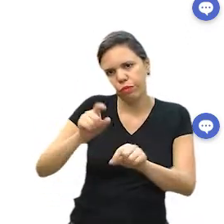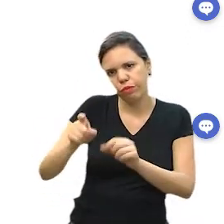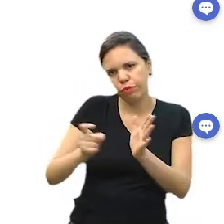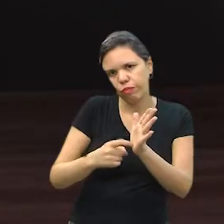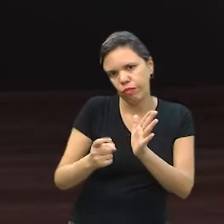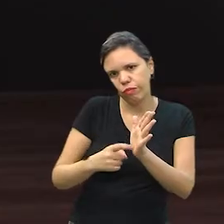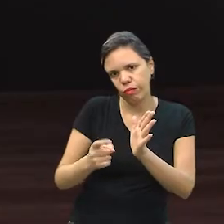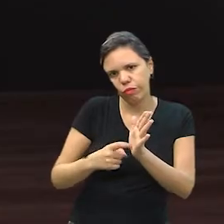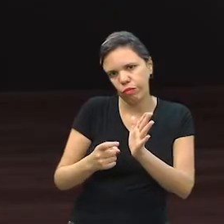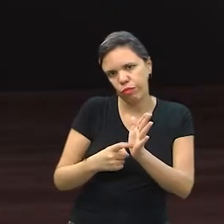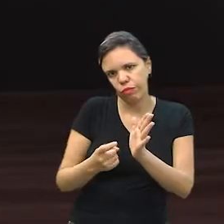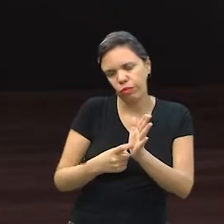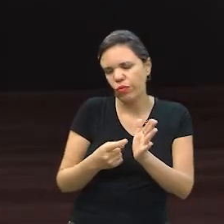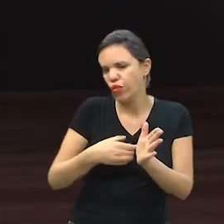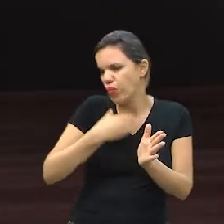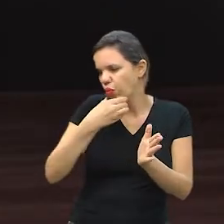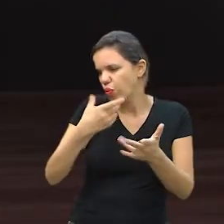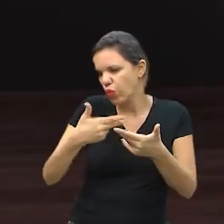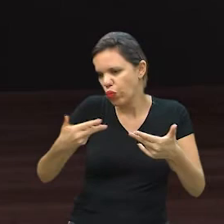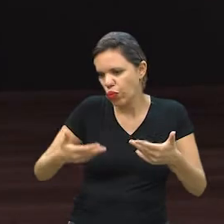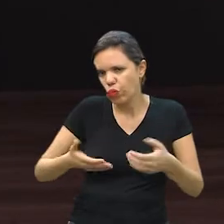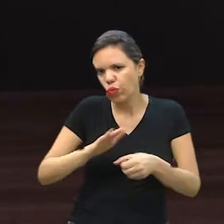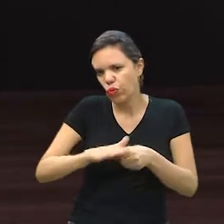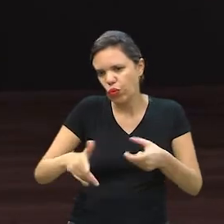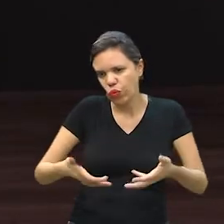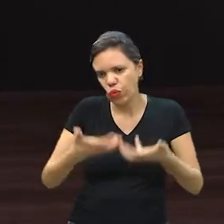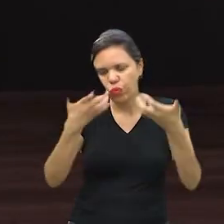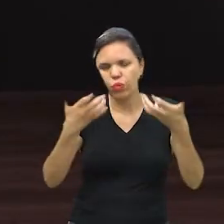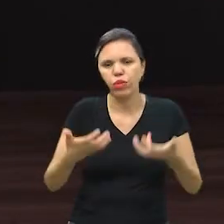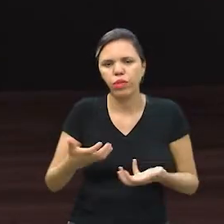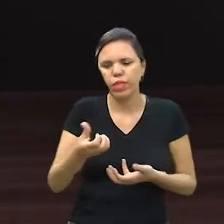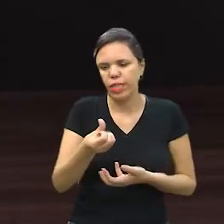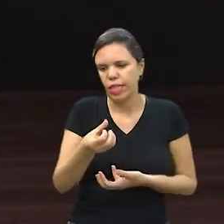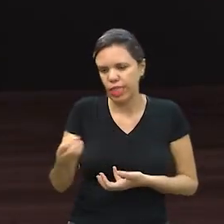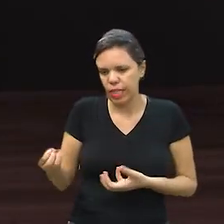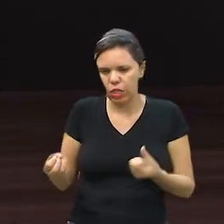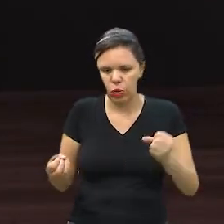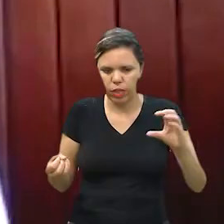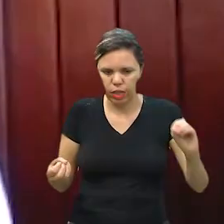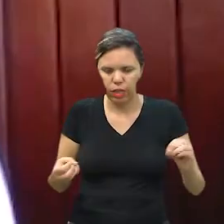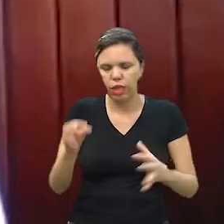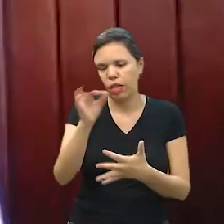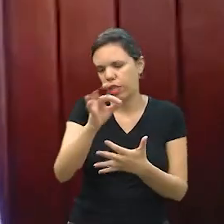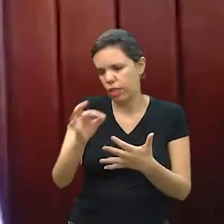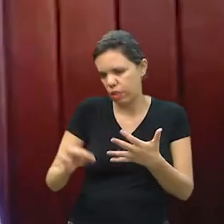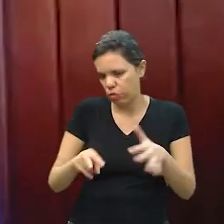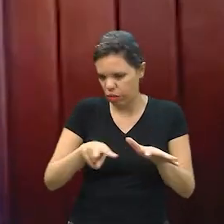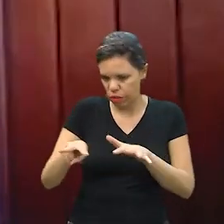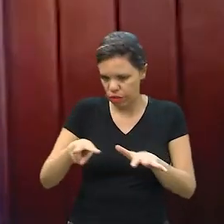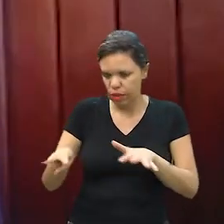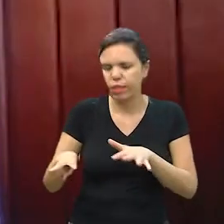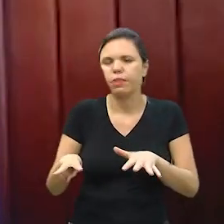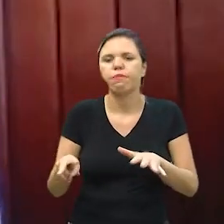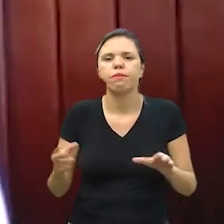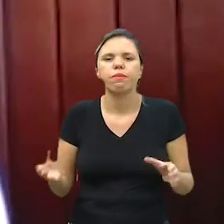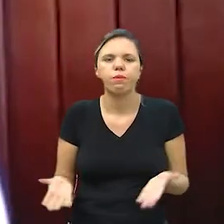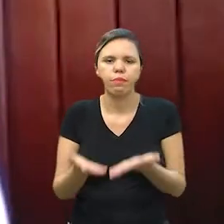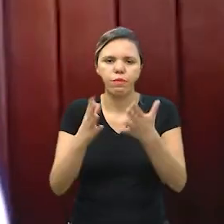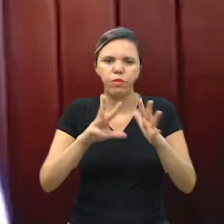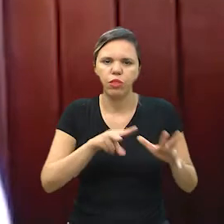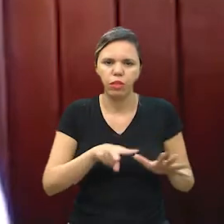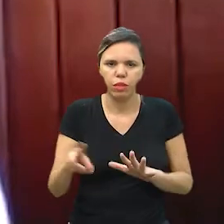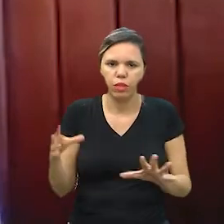média, entre frutas, verduras e legumes, de 60 a 80 itens por semana. E no total de itens que nós ofertamos todas as